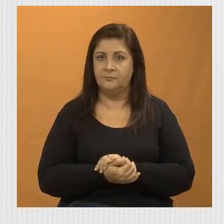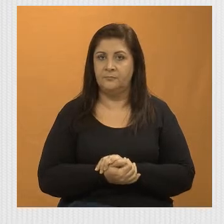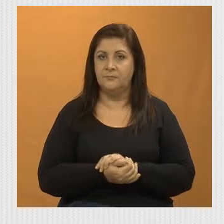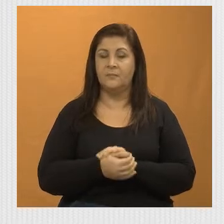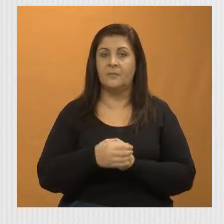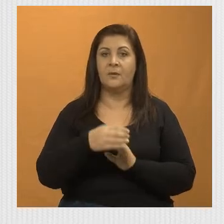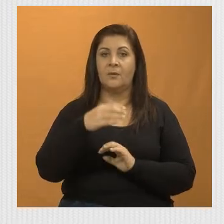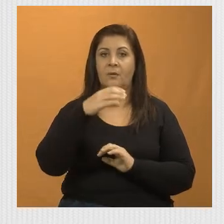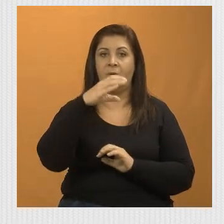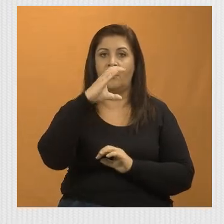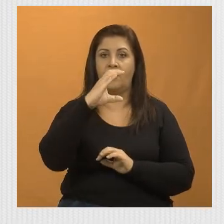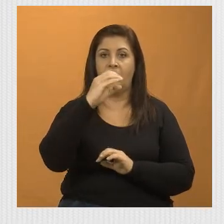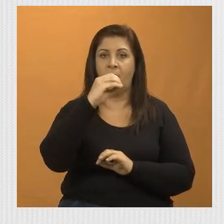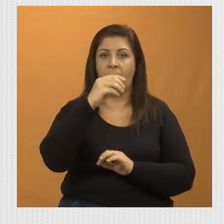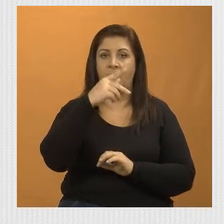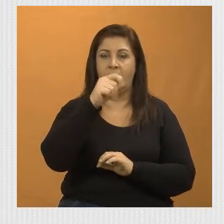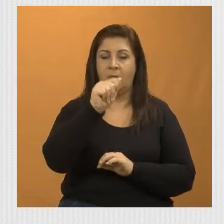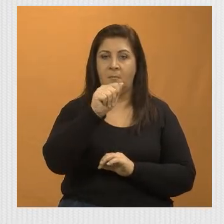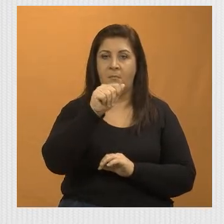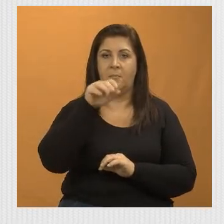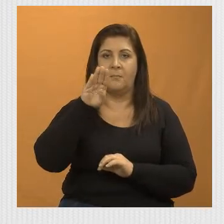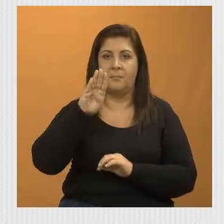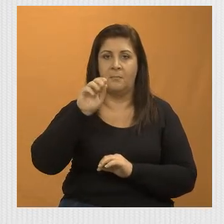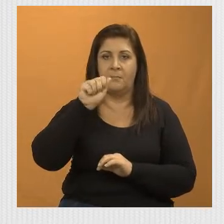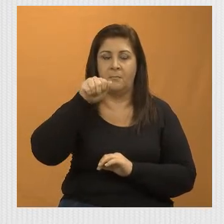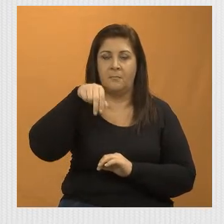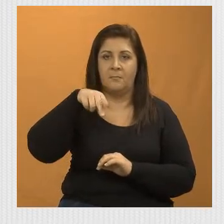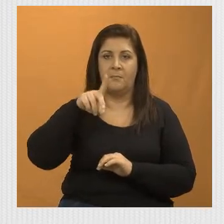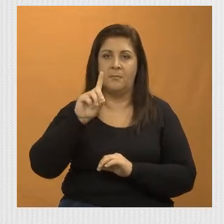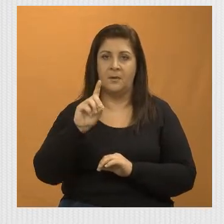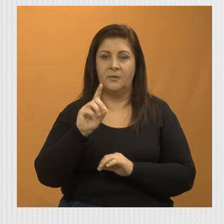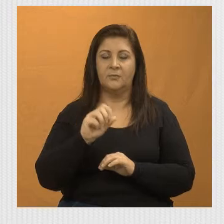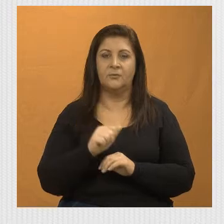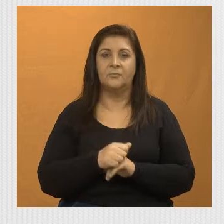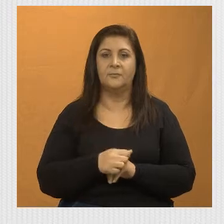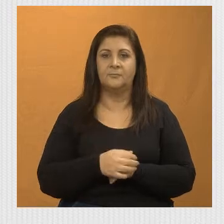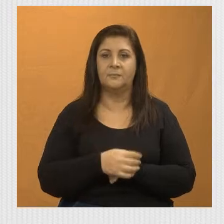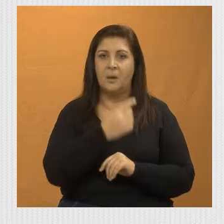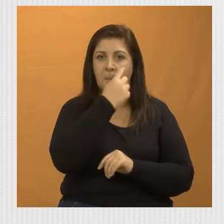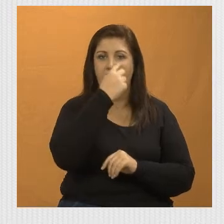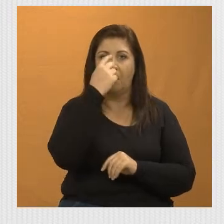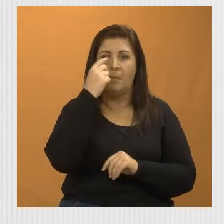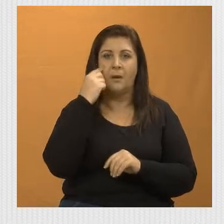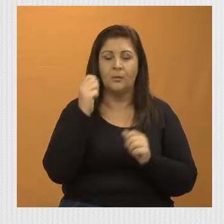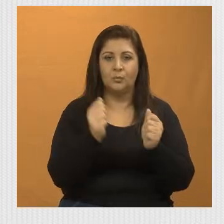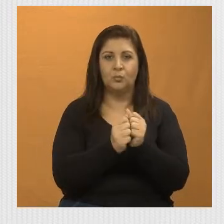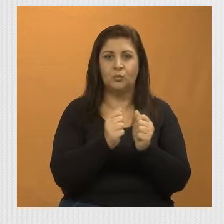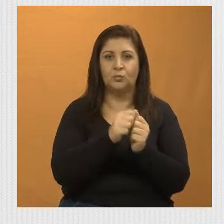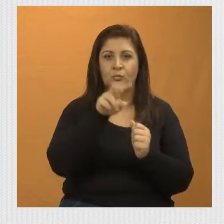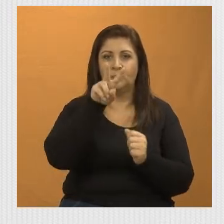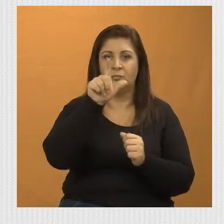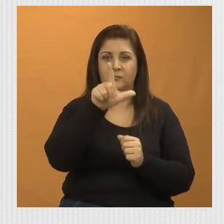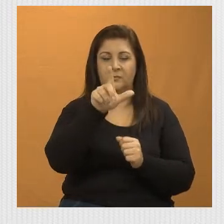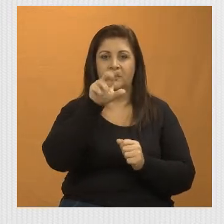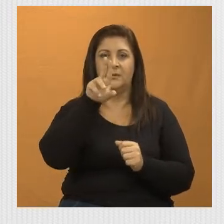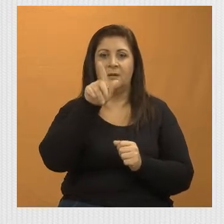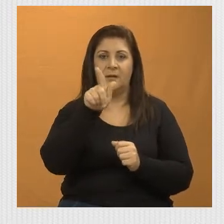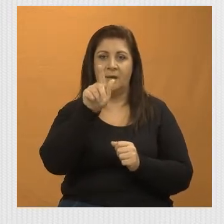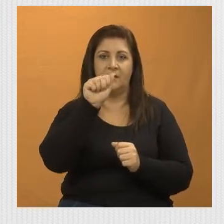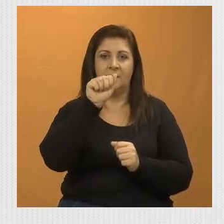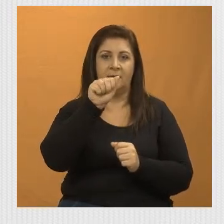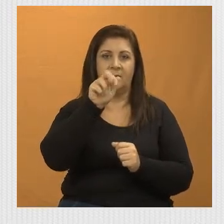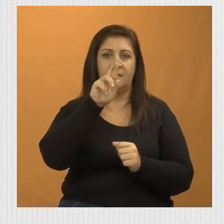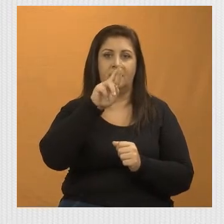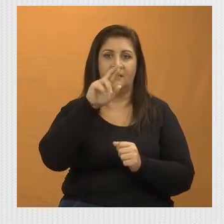Bandivale, Parque Meia Lua e Vila Garcia, da Taça da Cidade, onde jogou Nova Jacareí e Cidade Salvador.